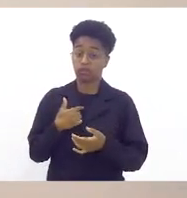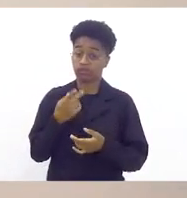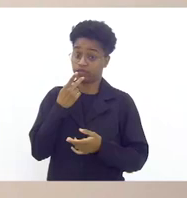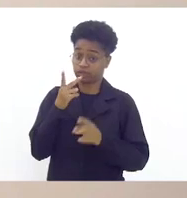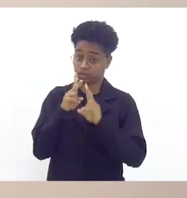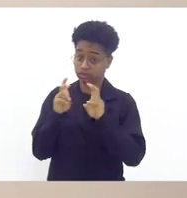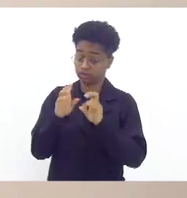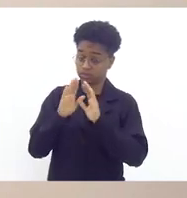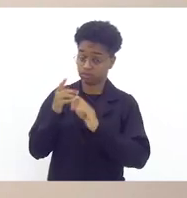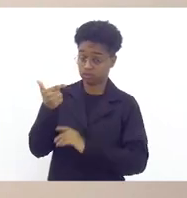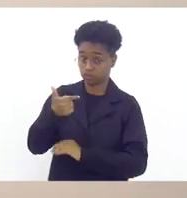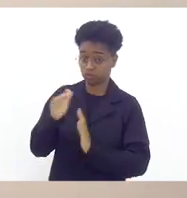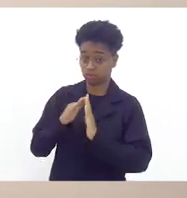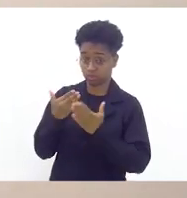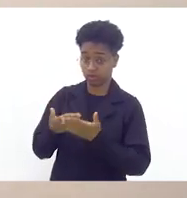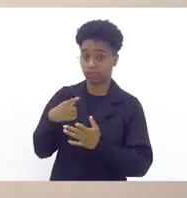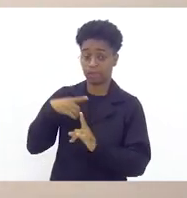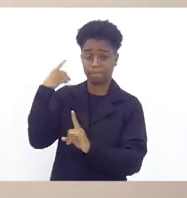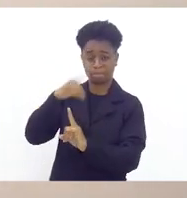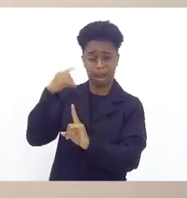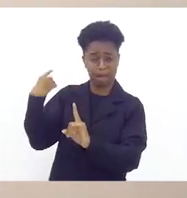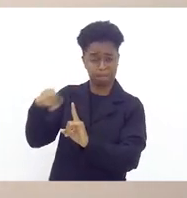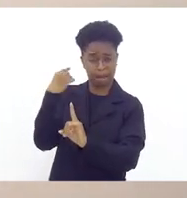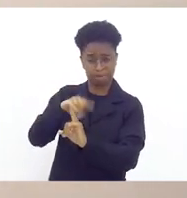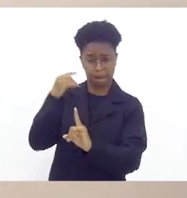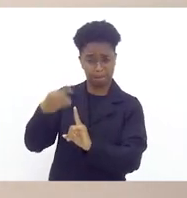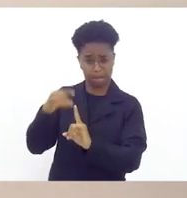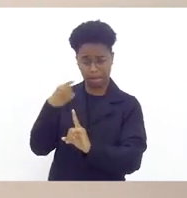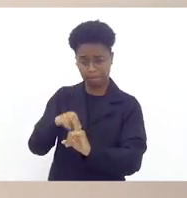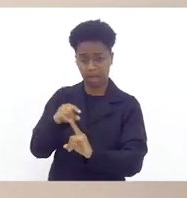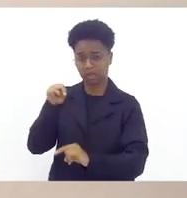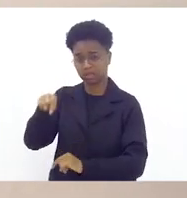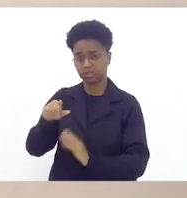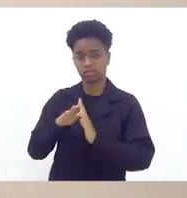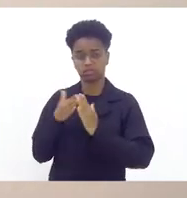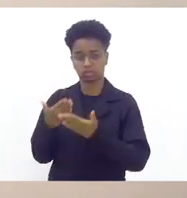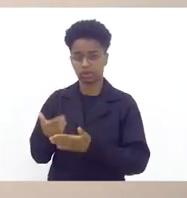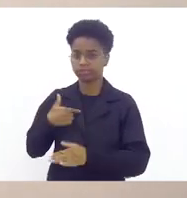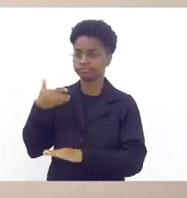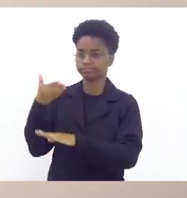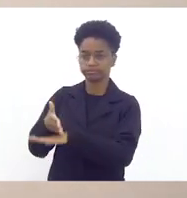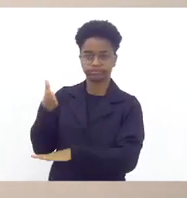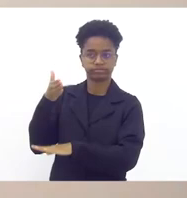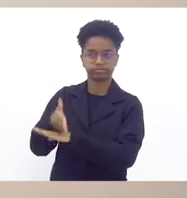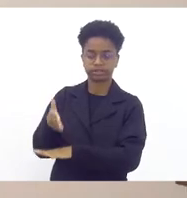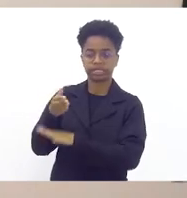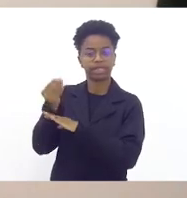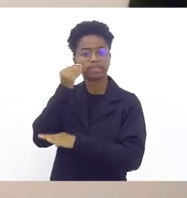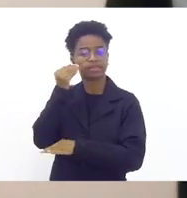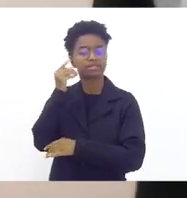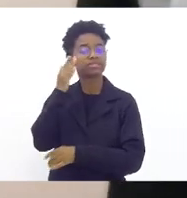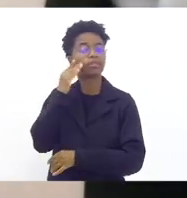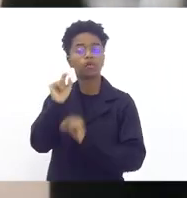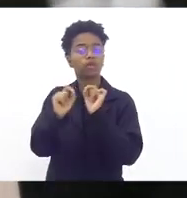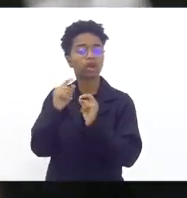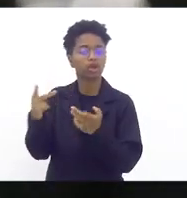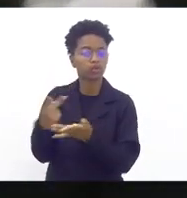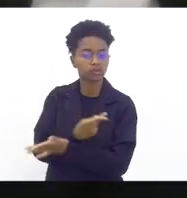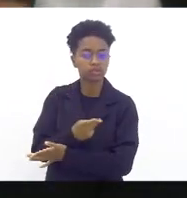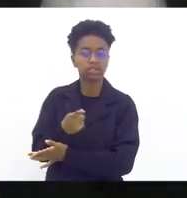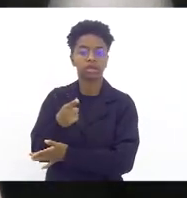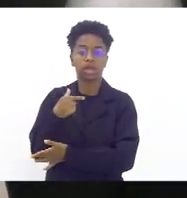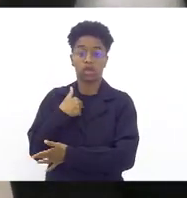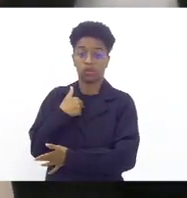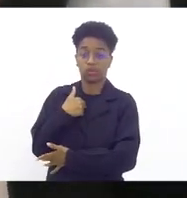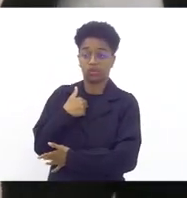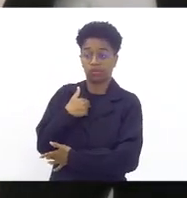Ele é agredido algumas vezes nessa segunda escola. Eu estou sempre indo à escola, procurando saber o que está acontecendo e tal. Ouçam o